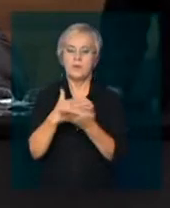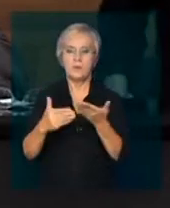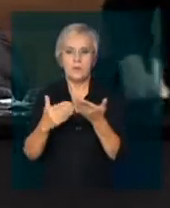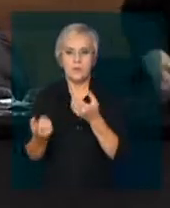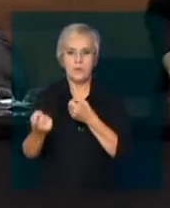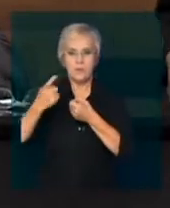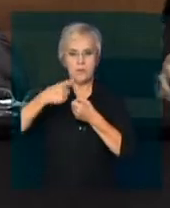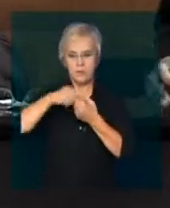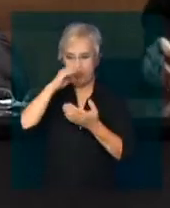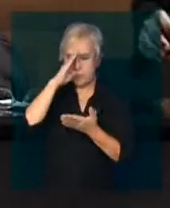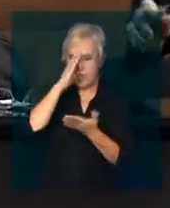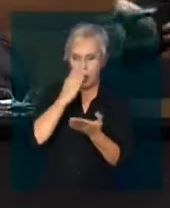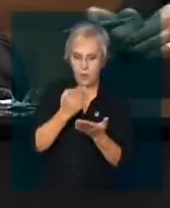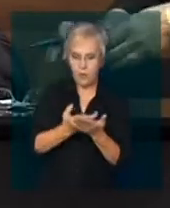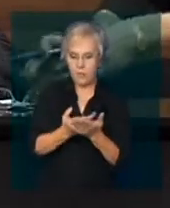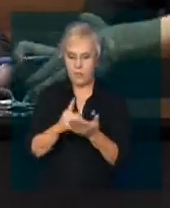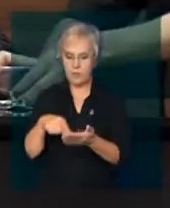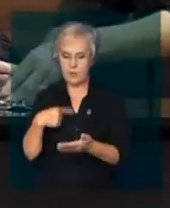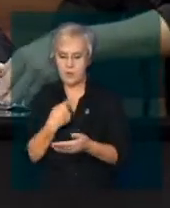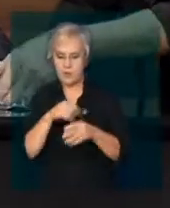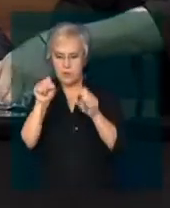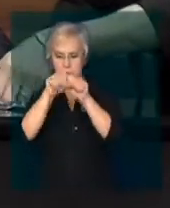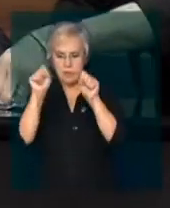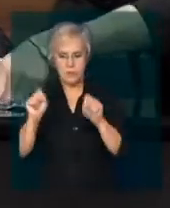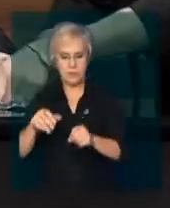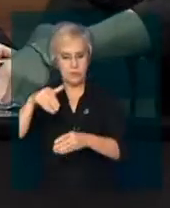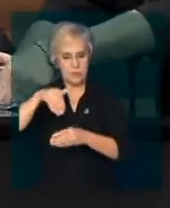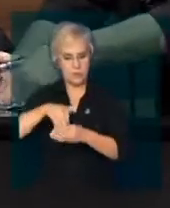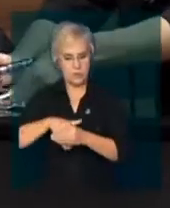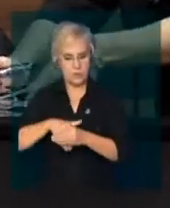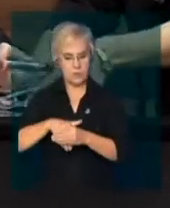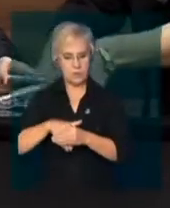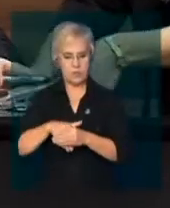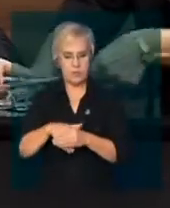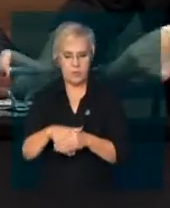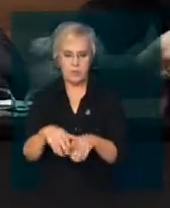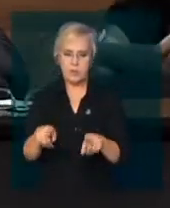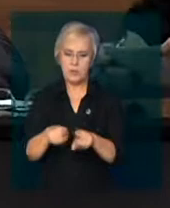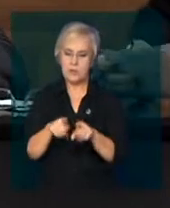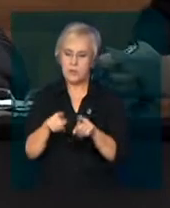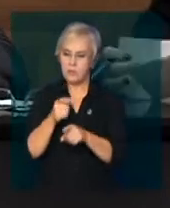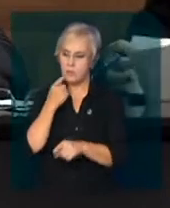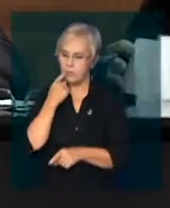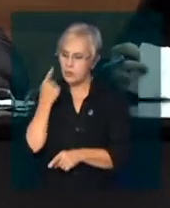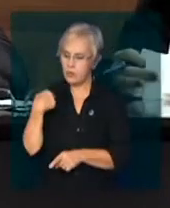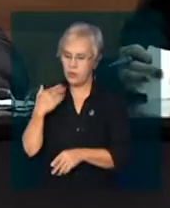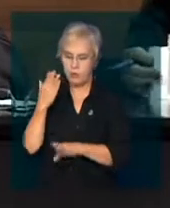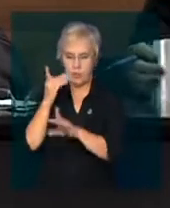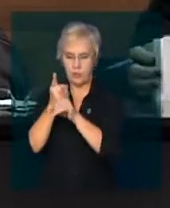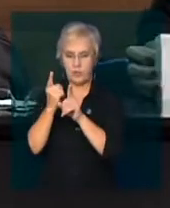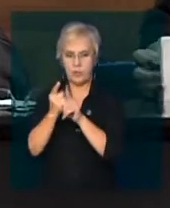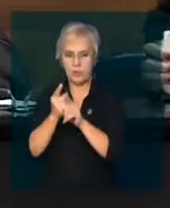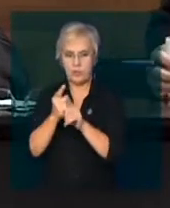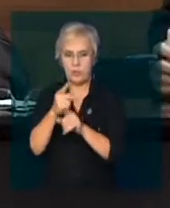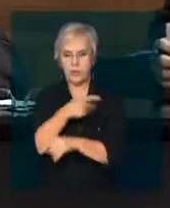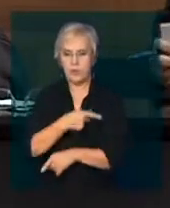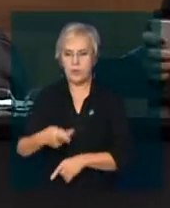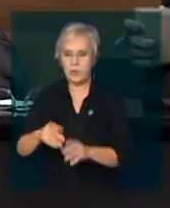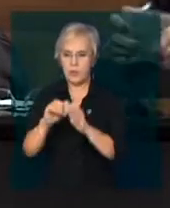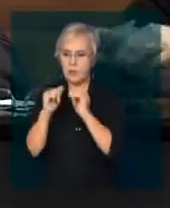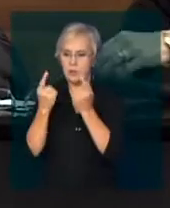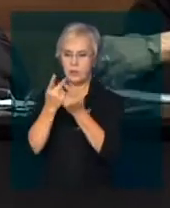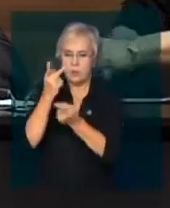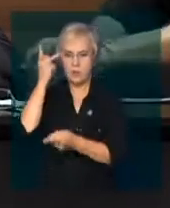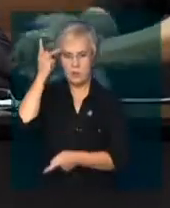a confiabilidade no nosso sistema eleitoral. Estive recentemente com o presidente da Assembleia de São Paulo,